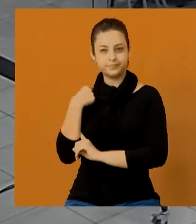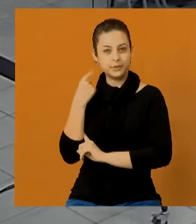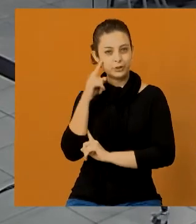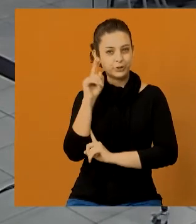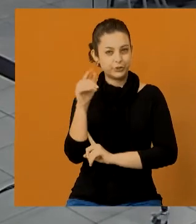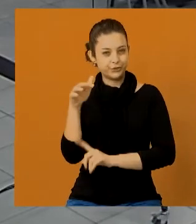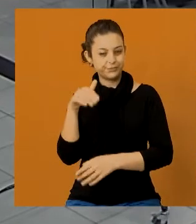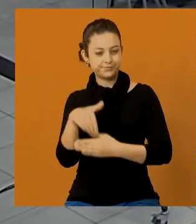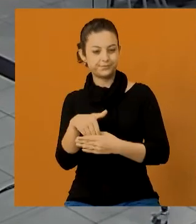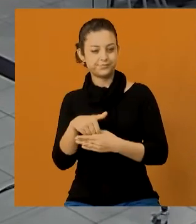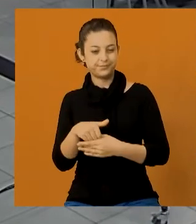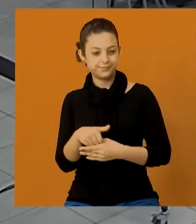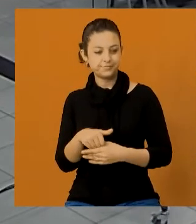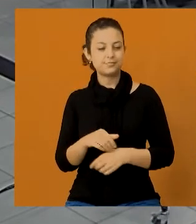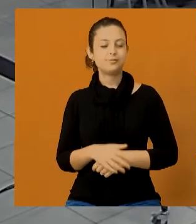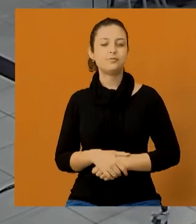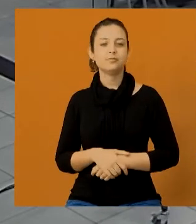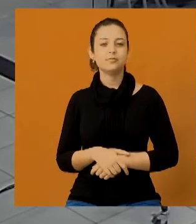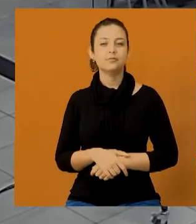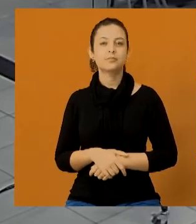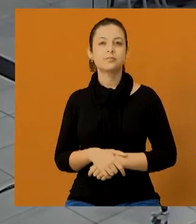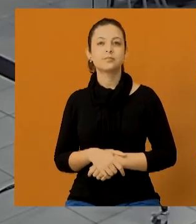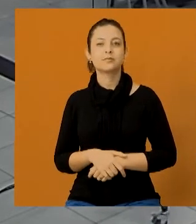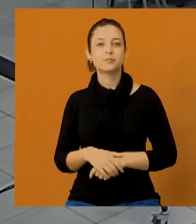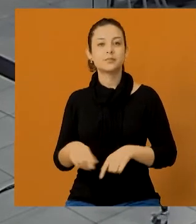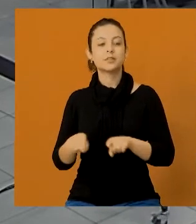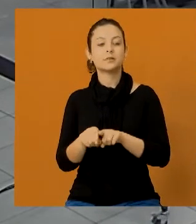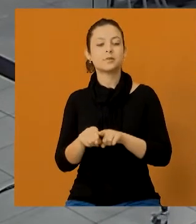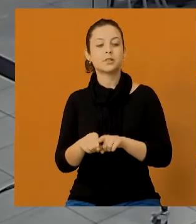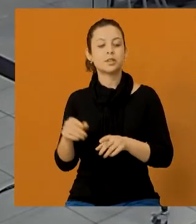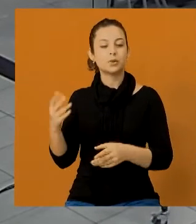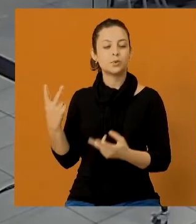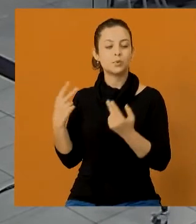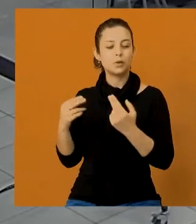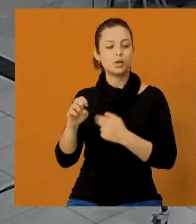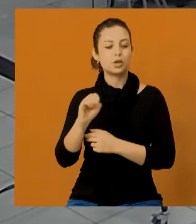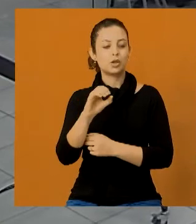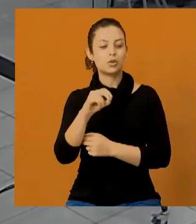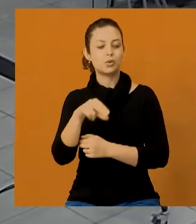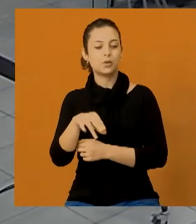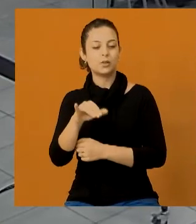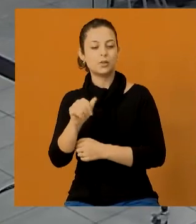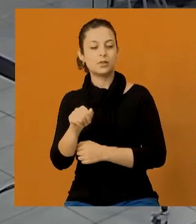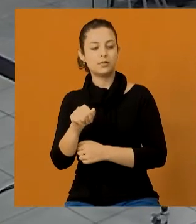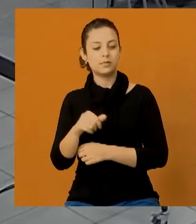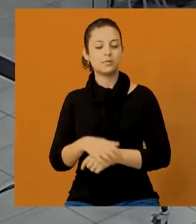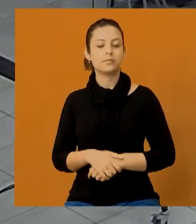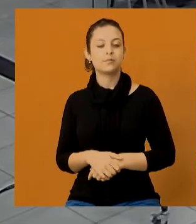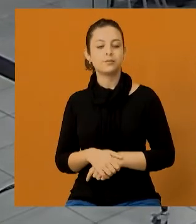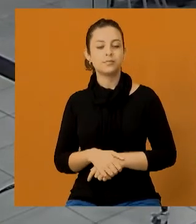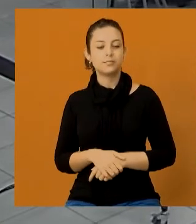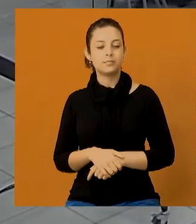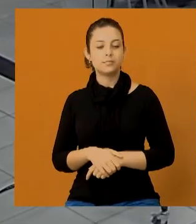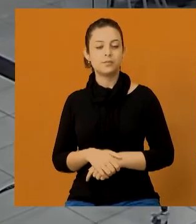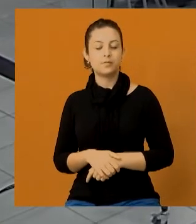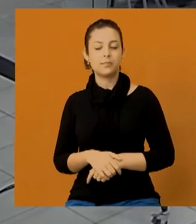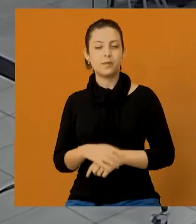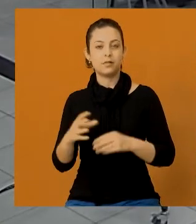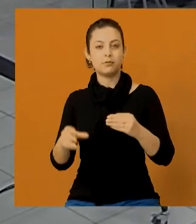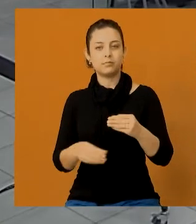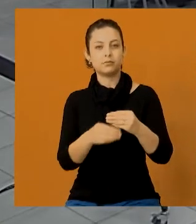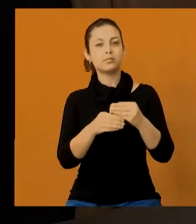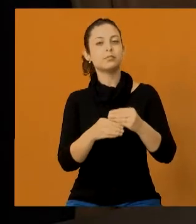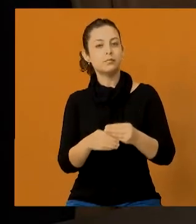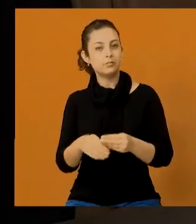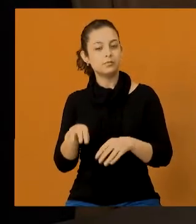dia da votação, que foi o projeto da excelentíssima senhorita Sônia Pata da Amizade, e até eu fiz uma